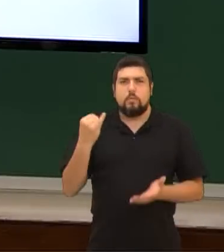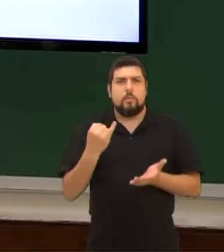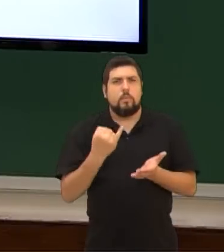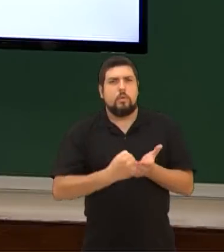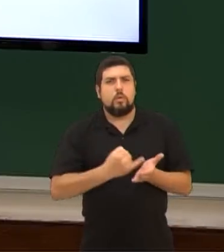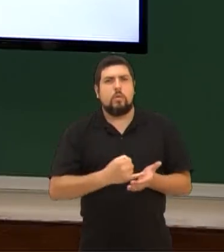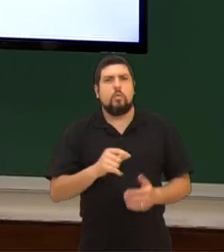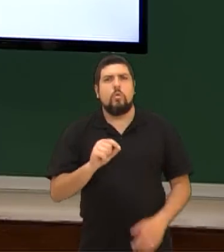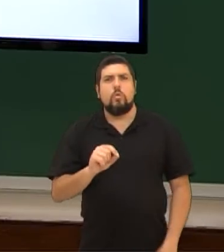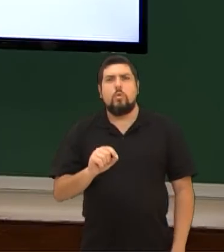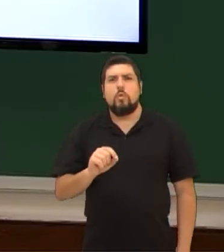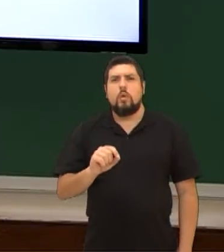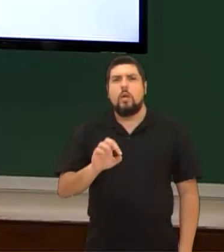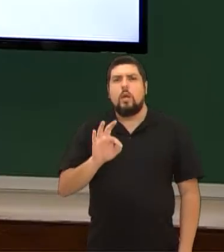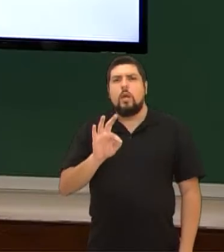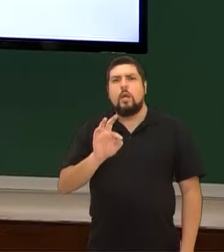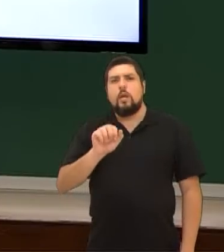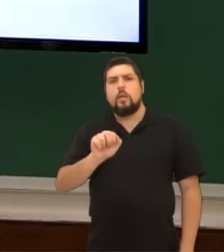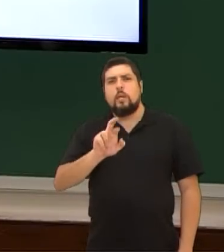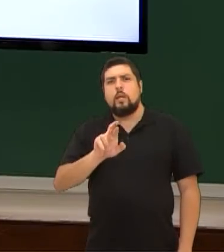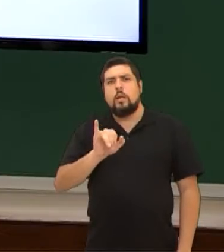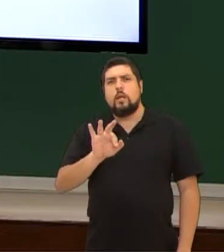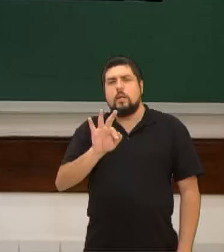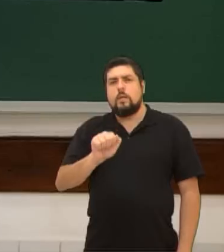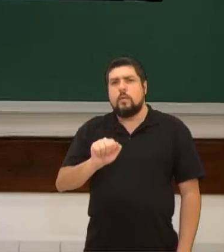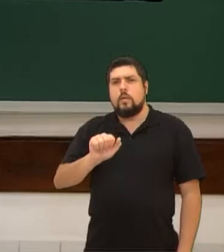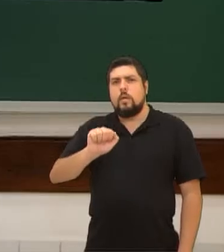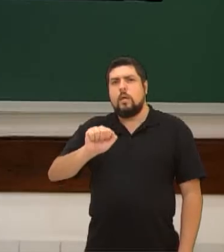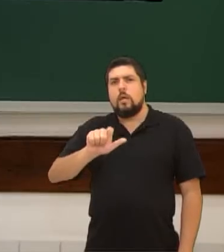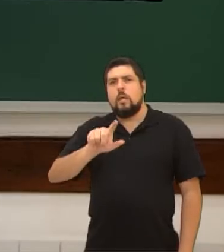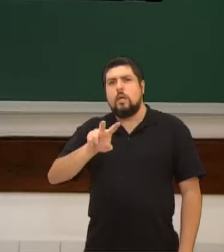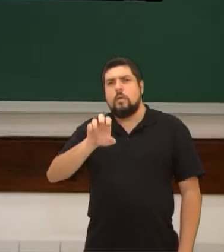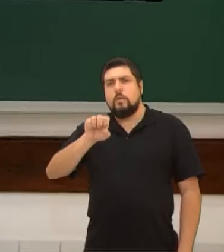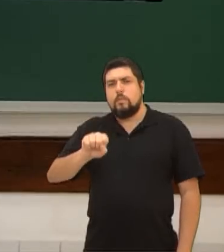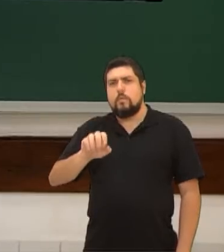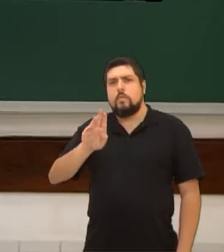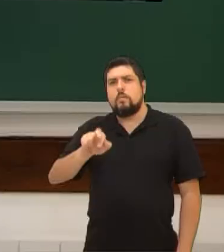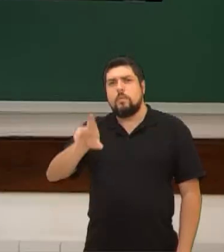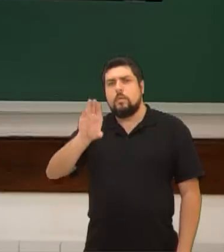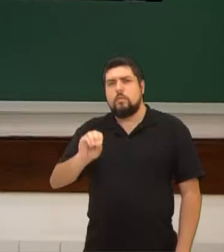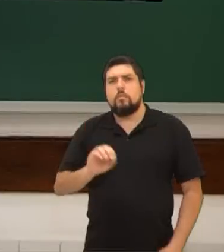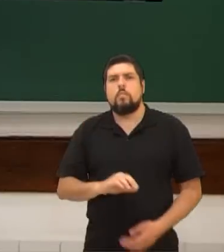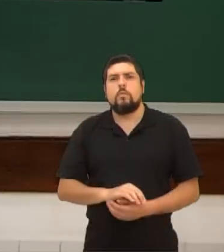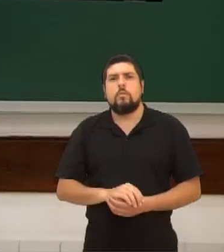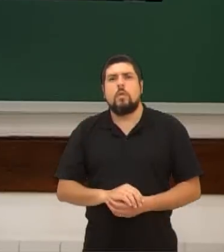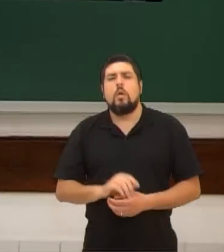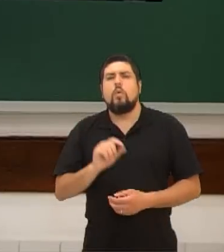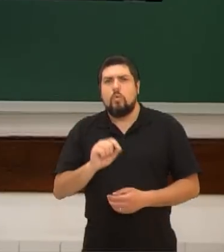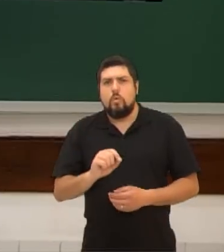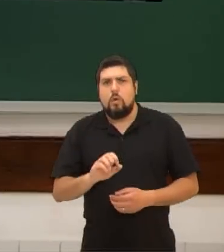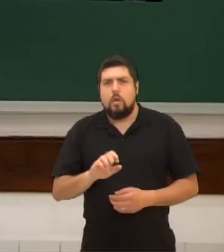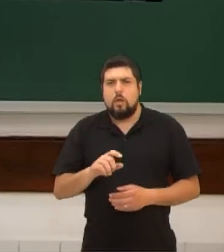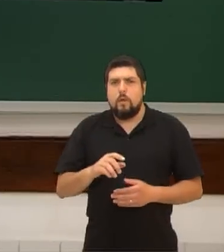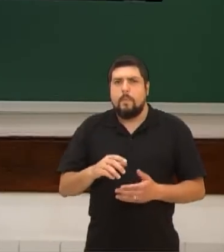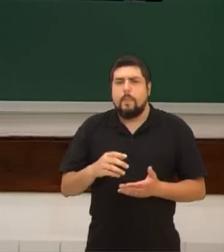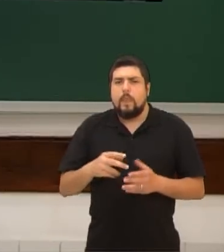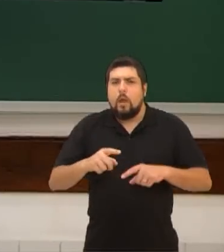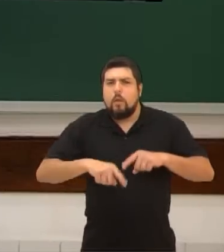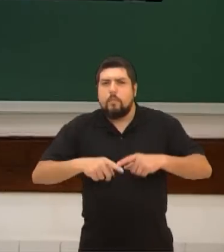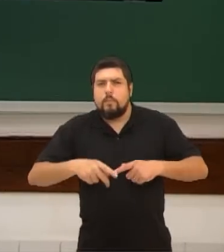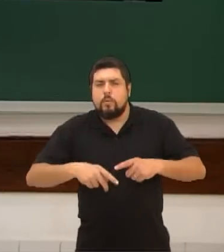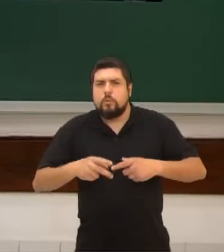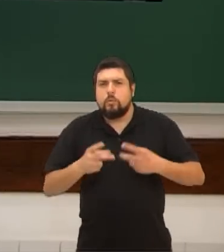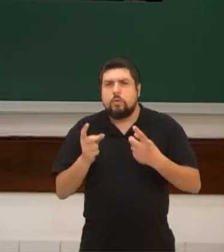ter é a tarifa Alves Branco. Essa tarifa ela vai aumentar os impostos de produtos importados de